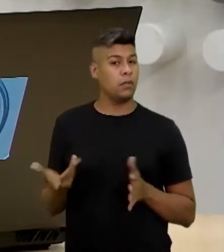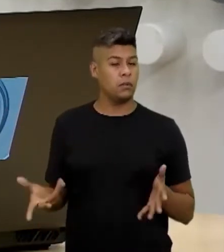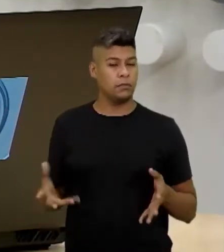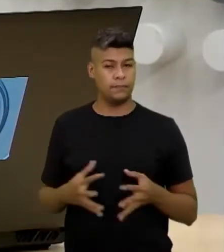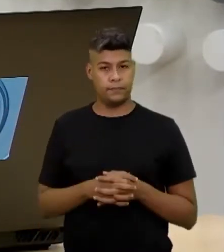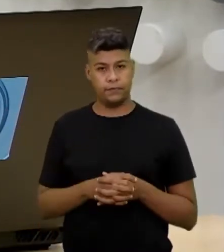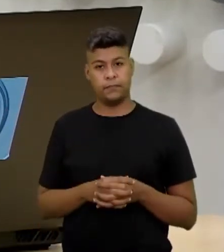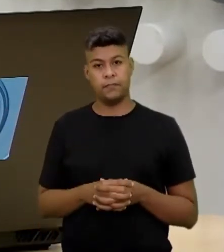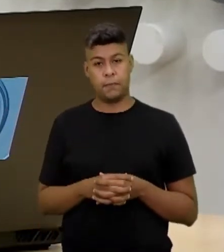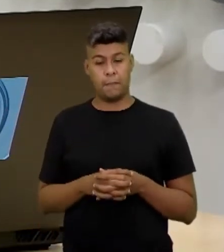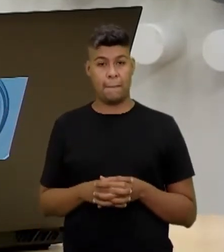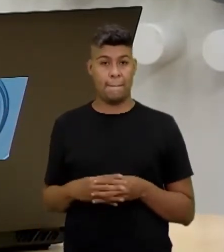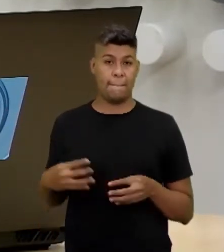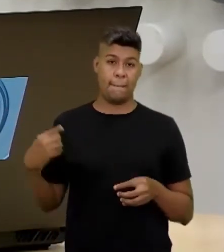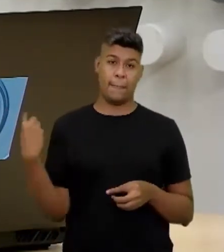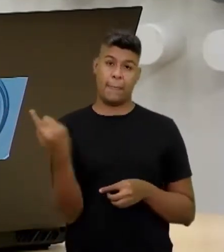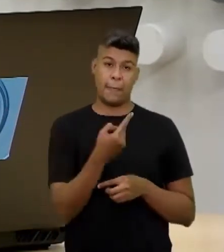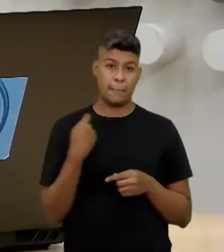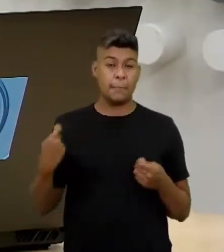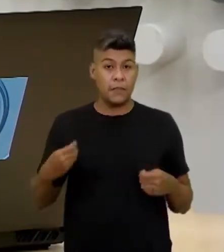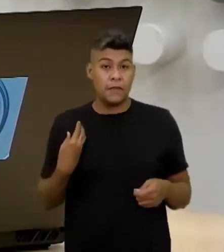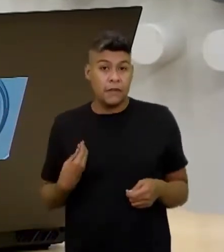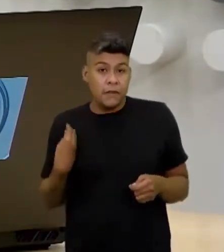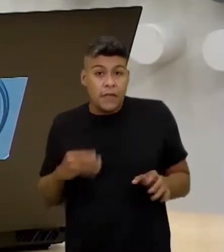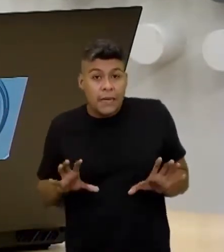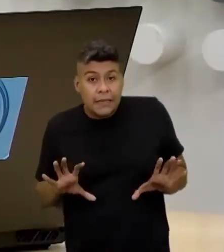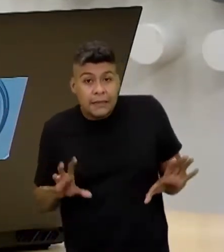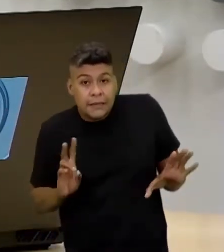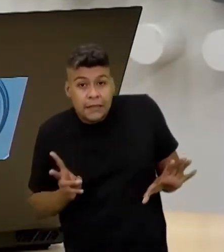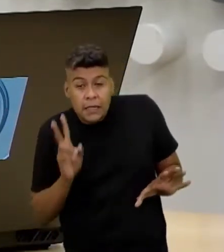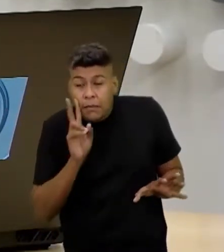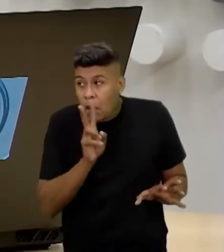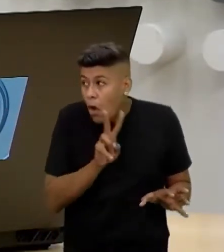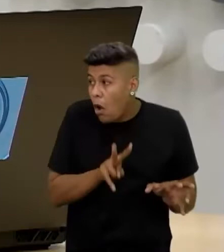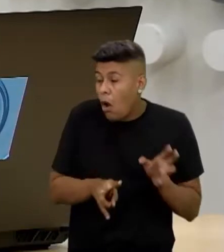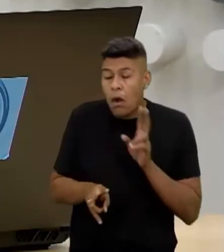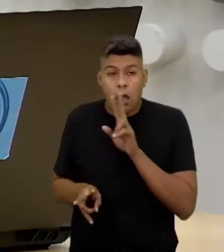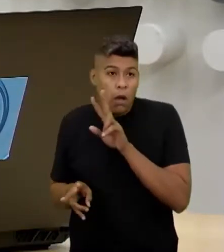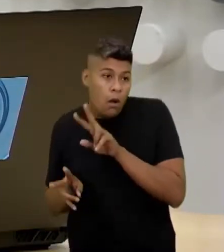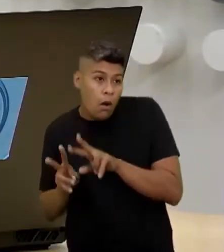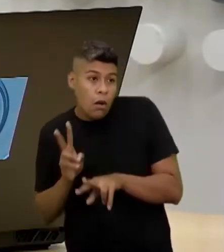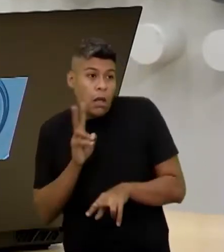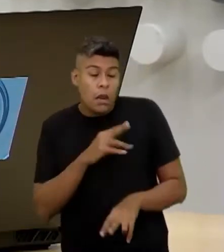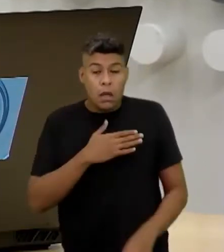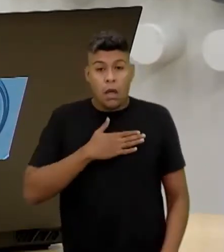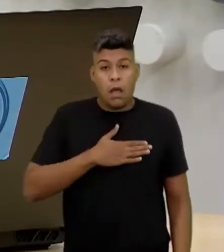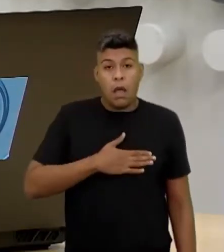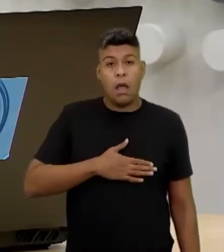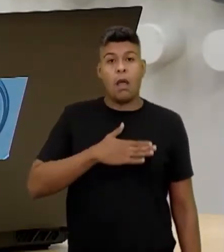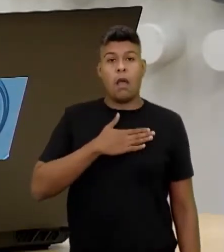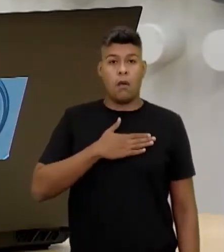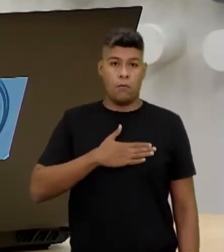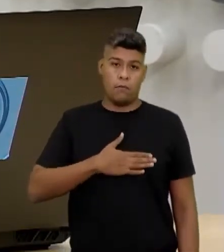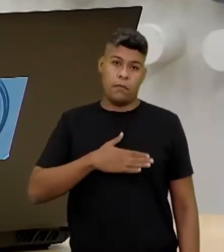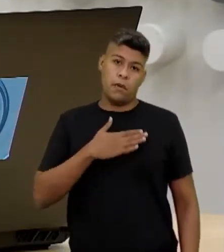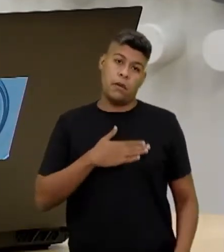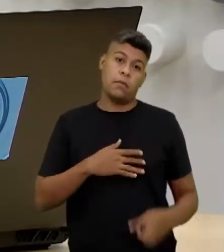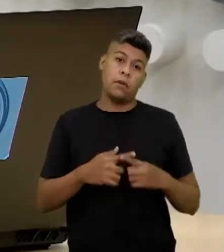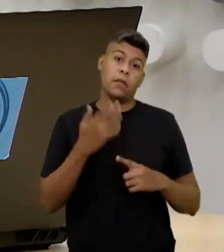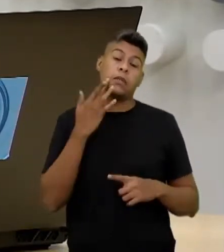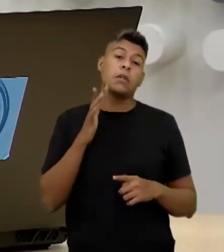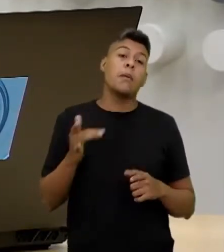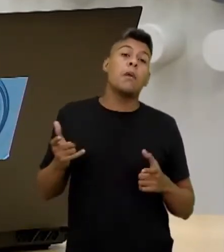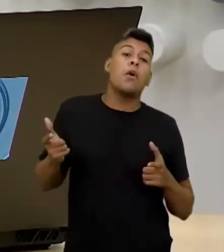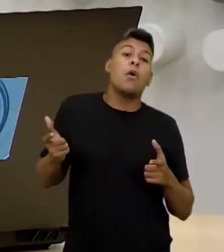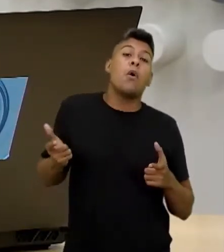homem a gente tinha que viver assim sempre olhando para os lados pisando com cautela que nunca se